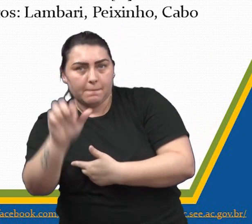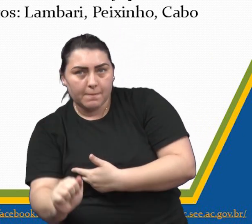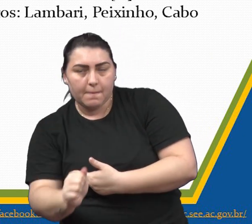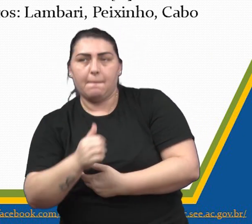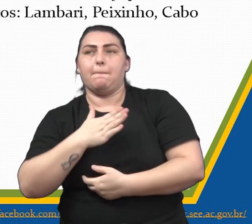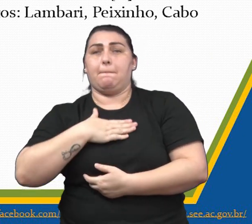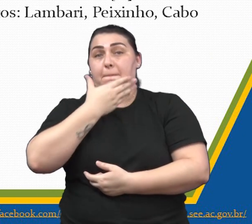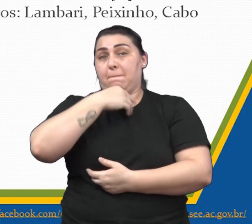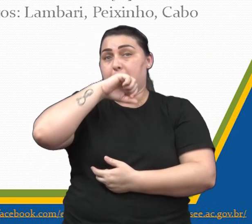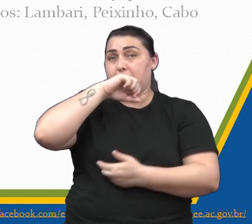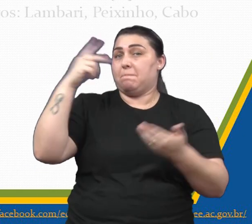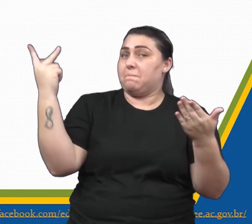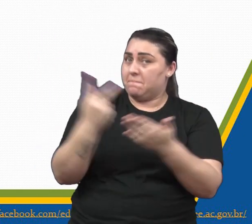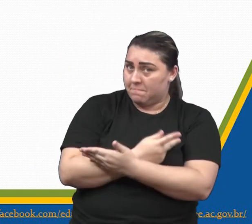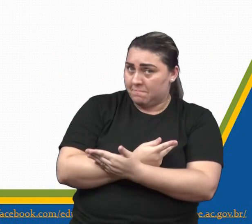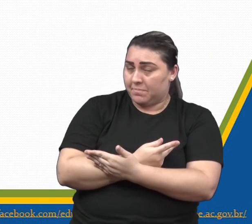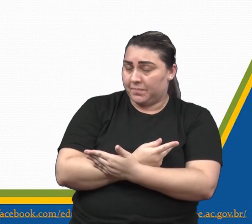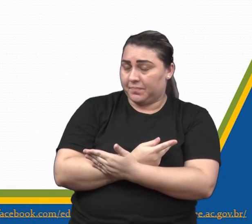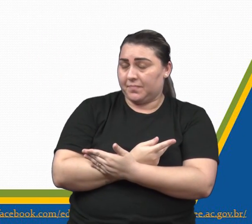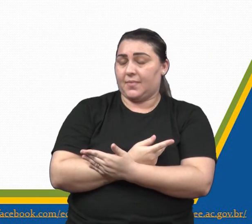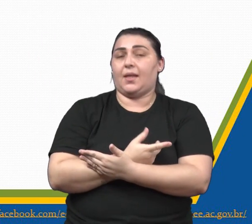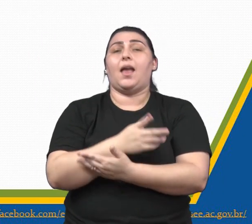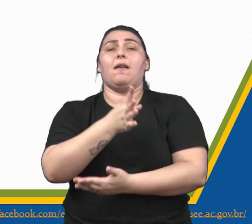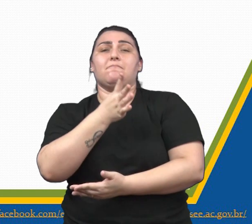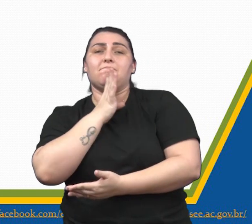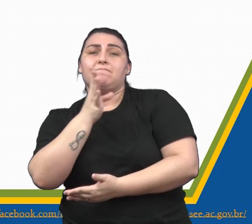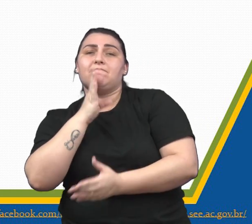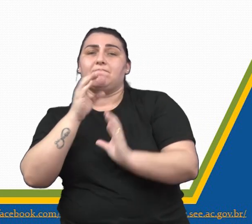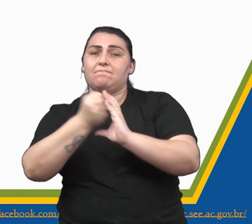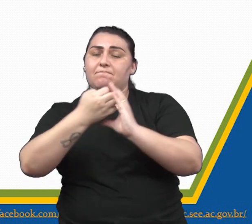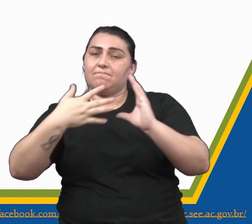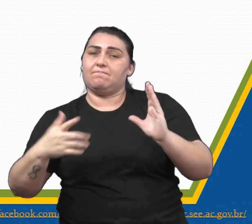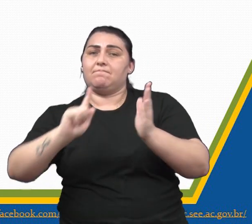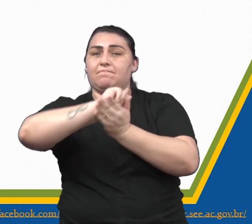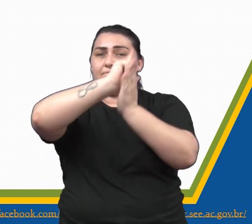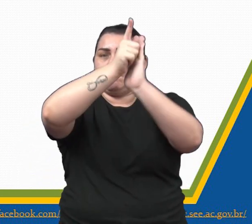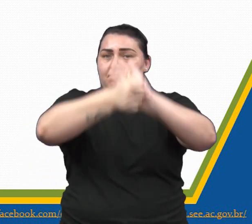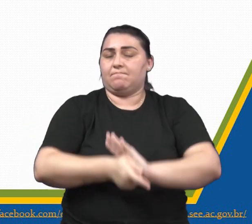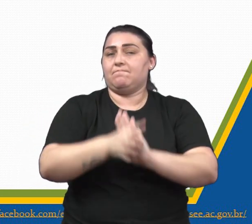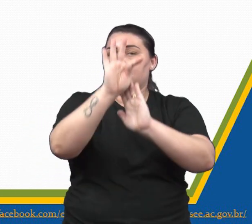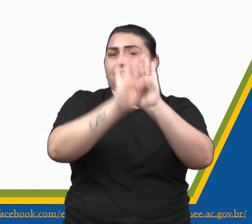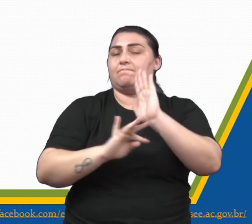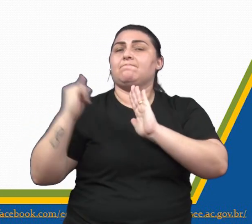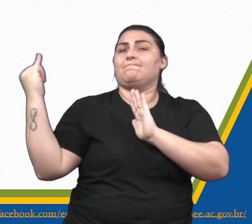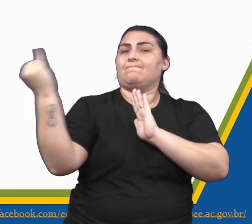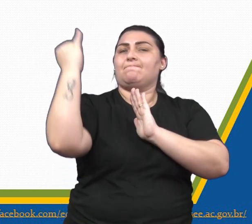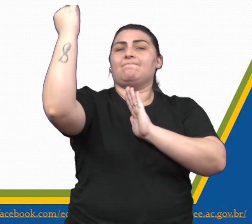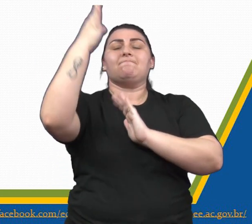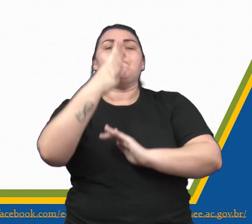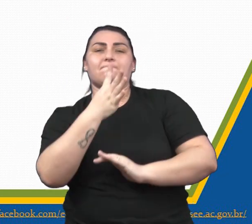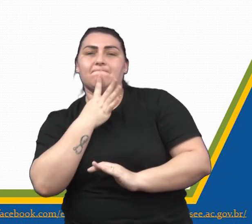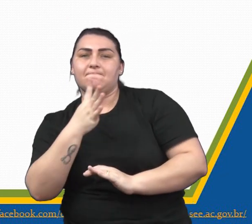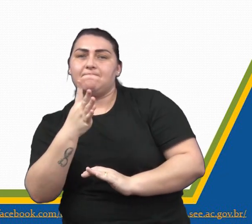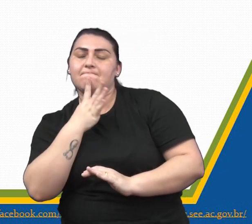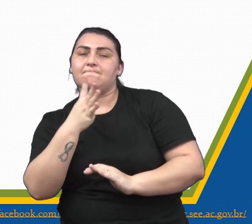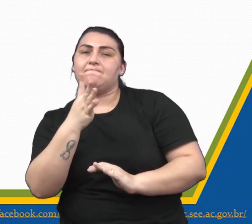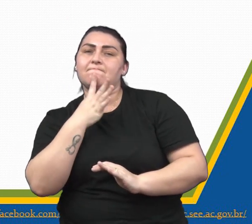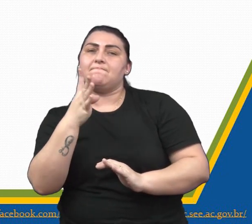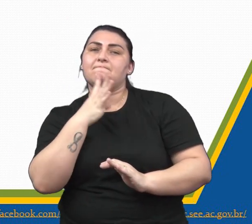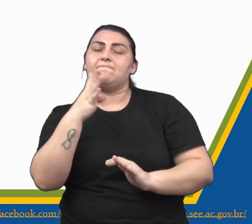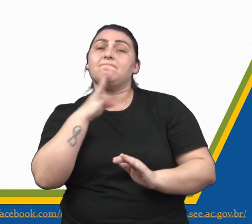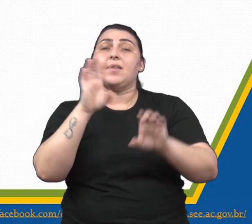estava errado. Além de conhecer as características do gênero textual, é importante que se conheça os